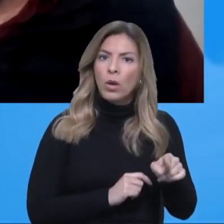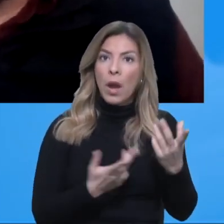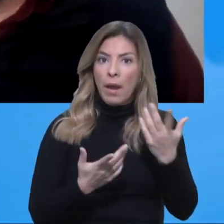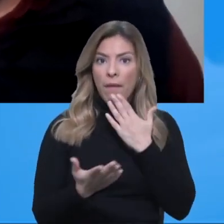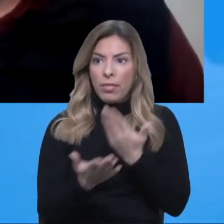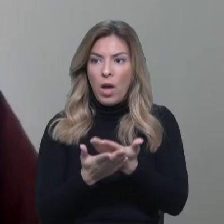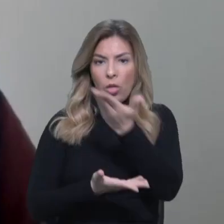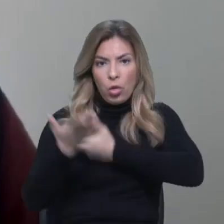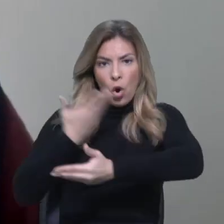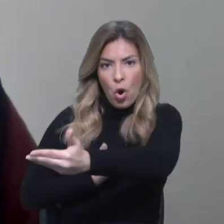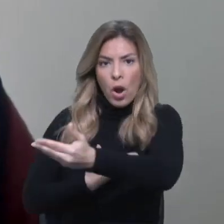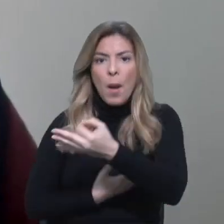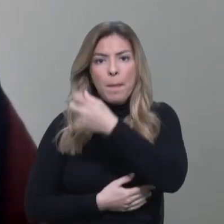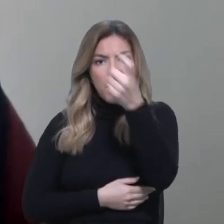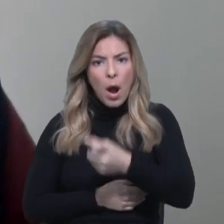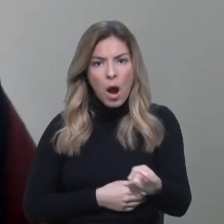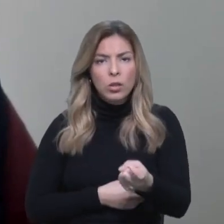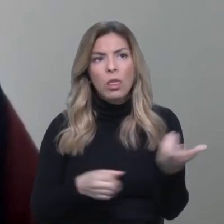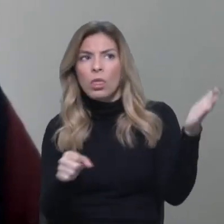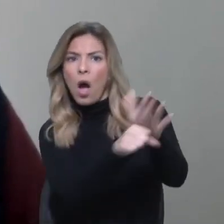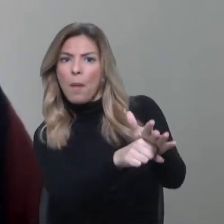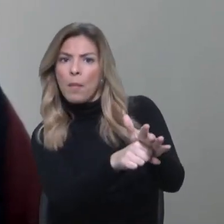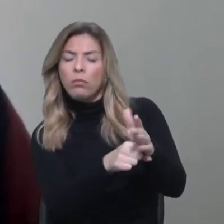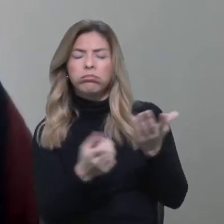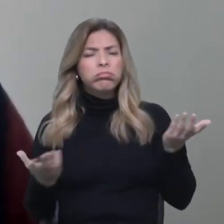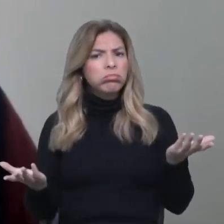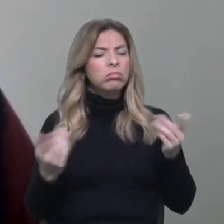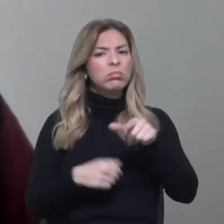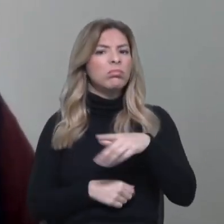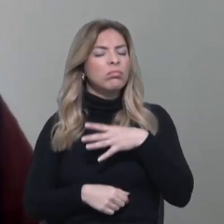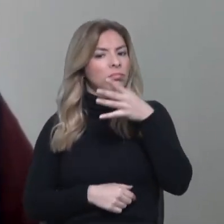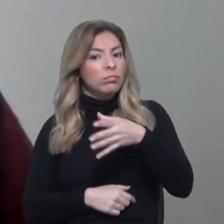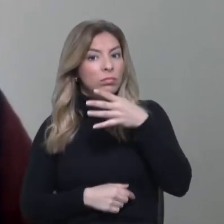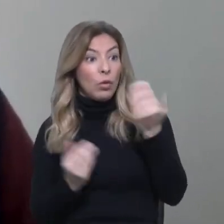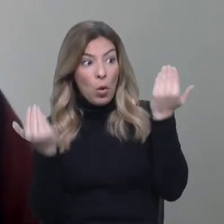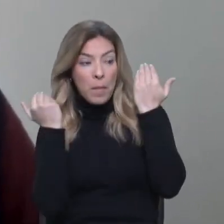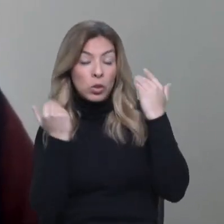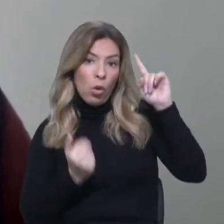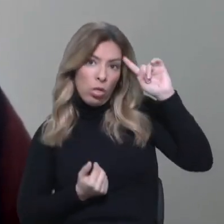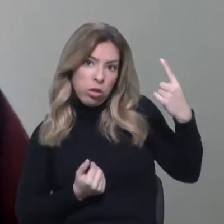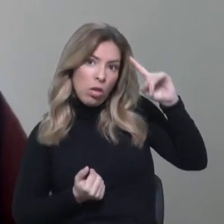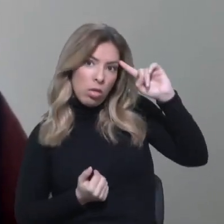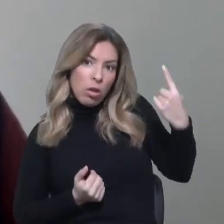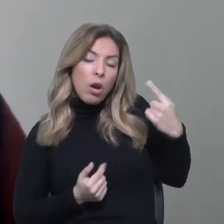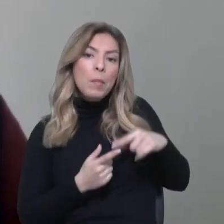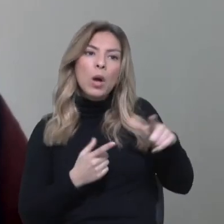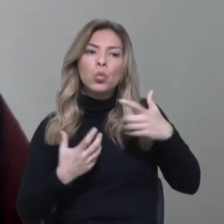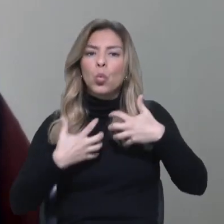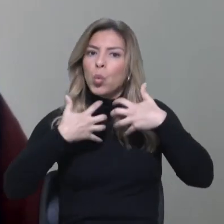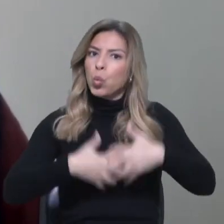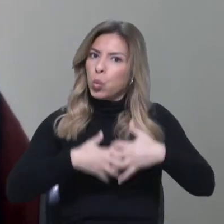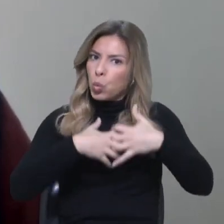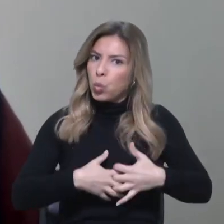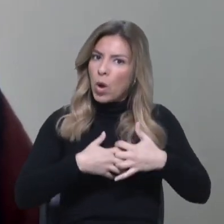por parte dos norte-americanos? Por exemplo, eu posso dizer que nesta altura as informações que eu tenho apontam para muitas dúvidas em relação